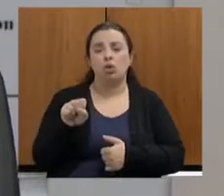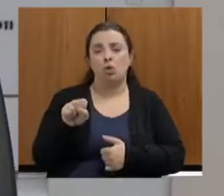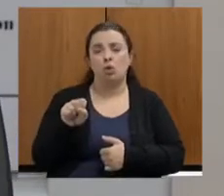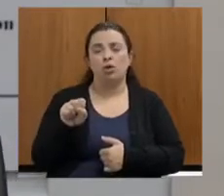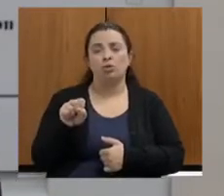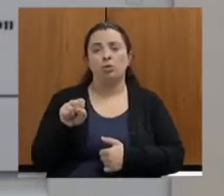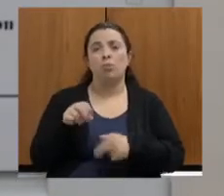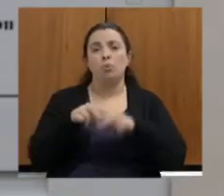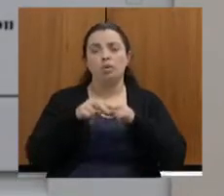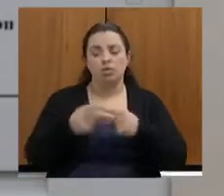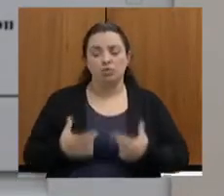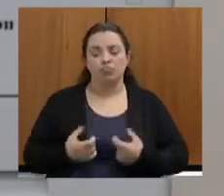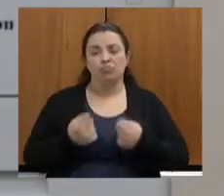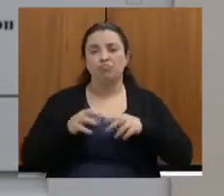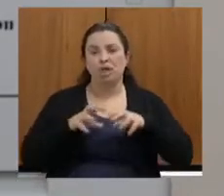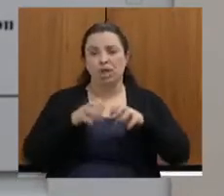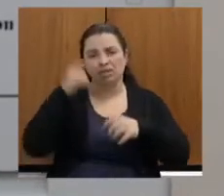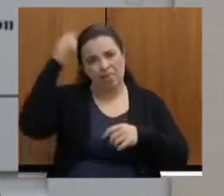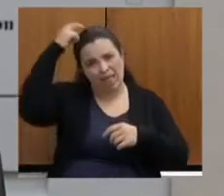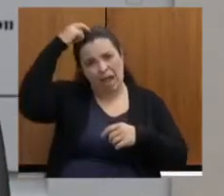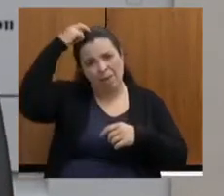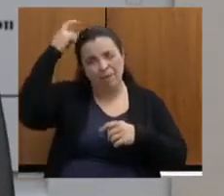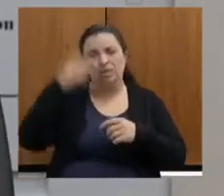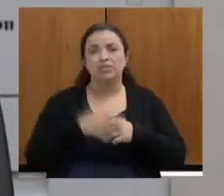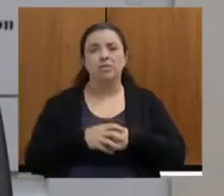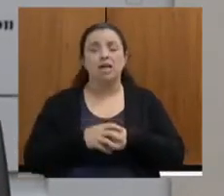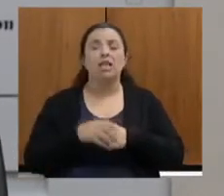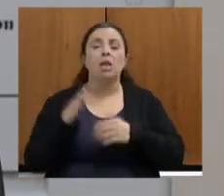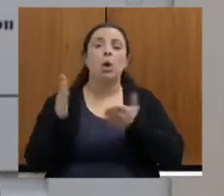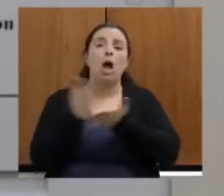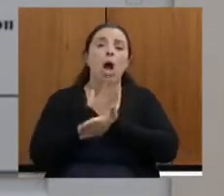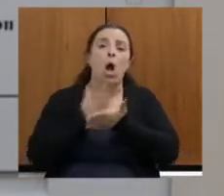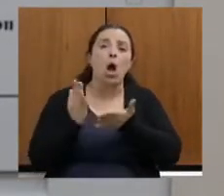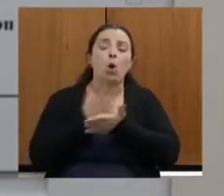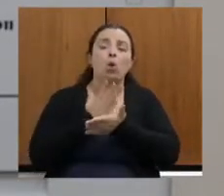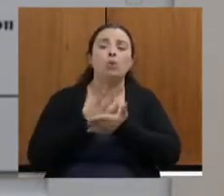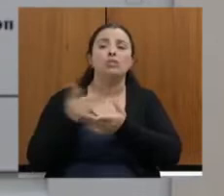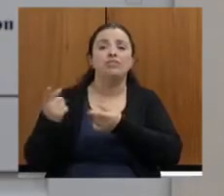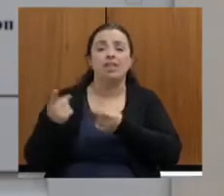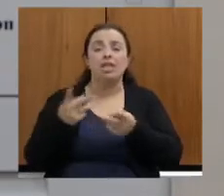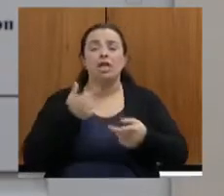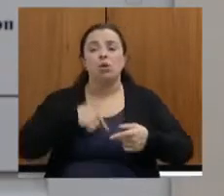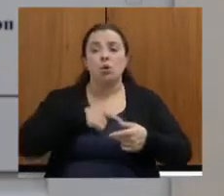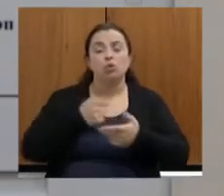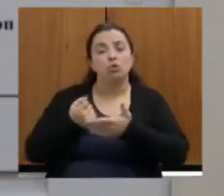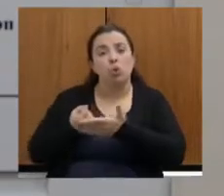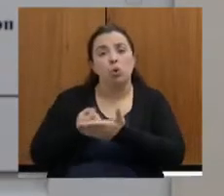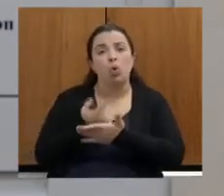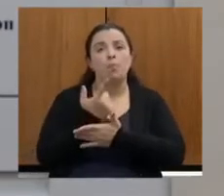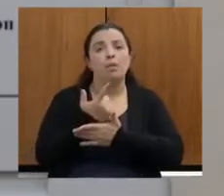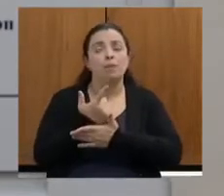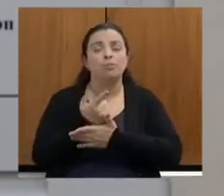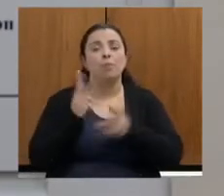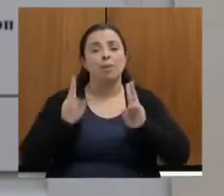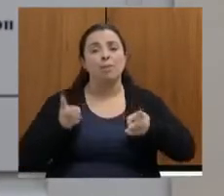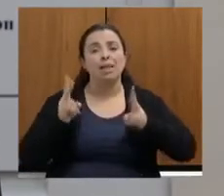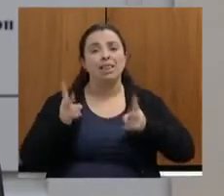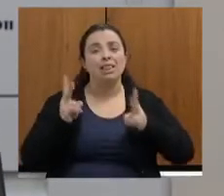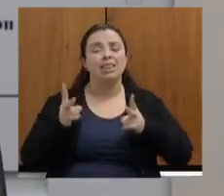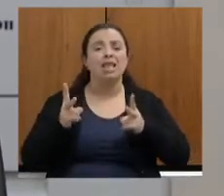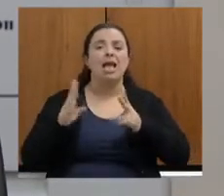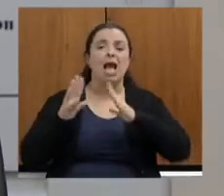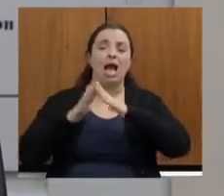Venderam a gente fez das tripas corações para comprar para não desfazer da propriedade e eu me vi na situação